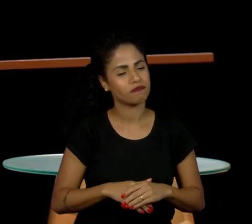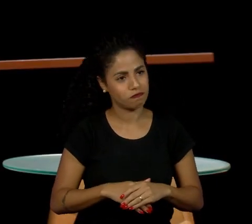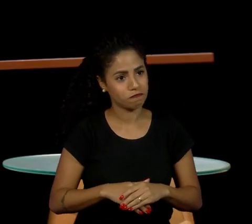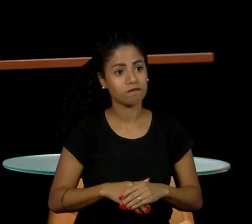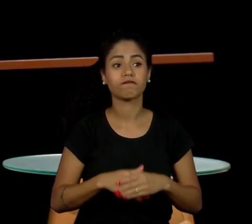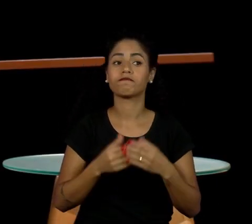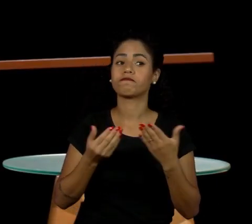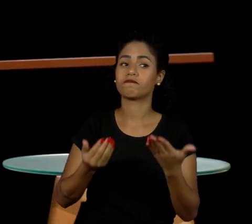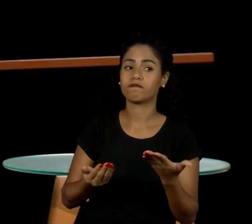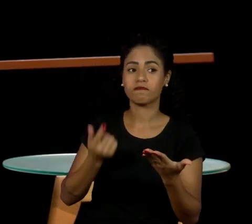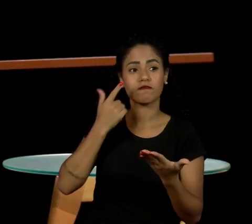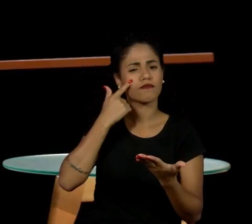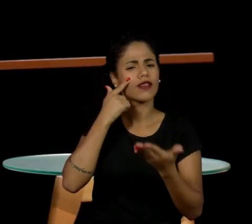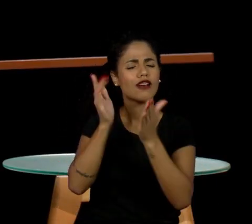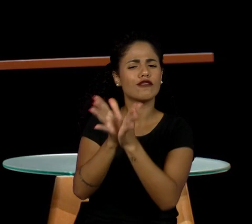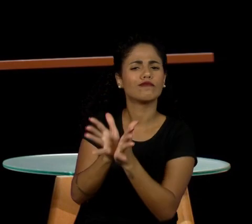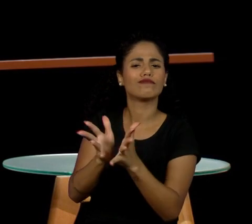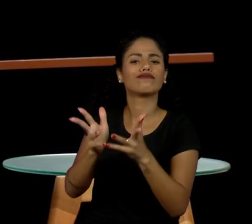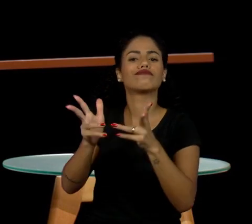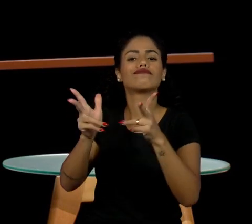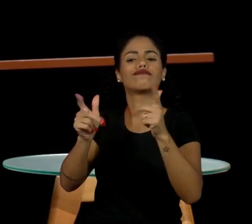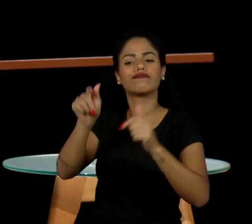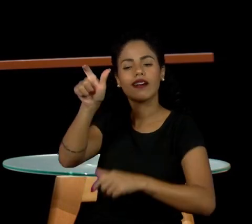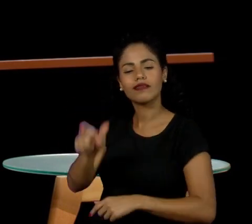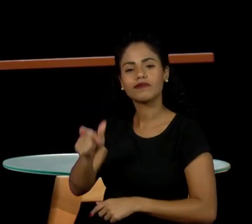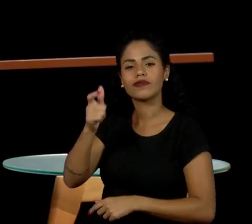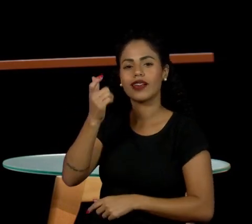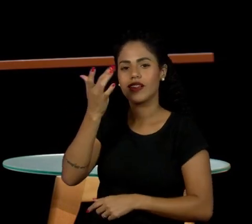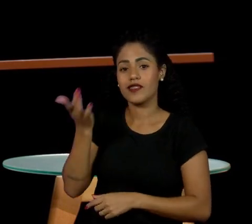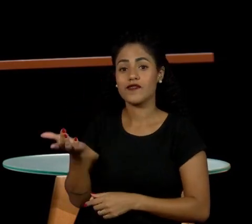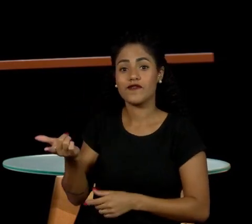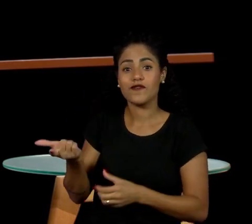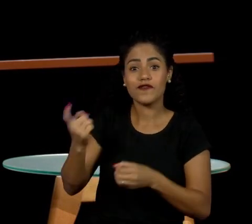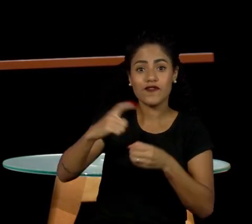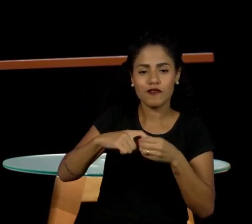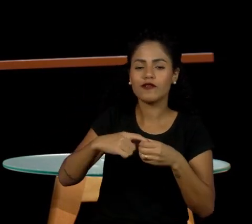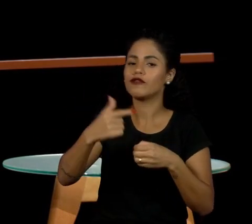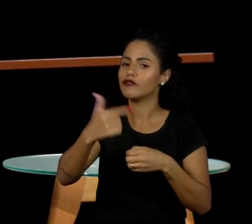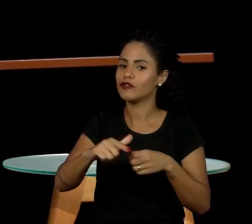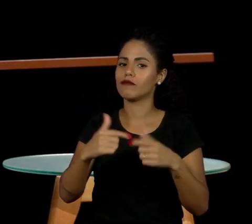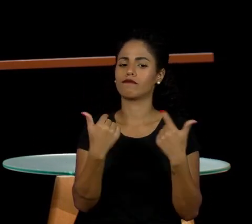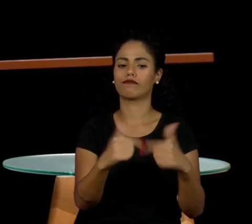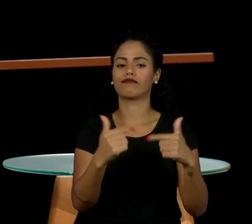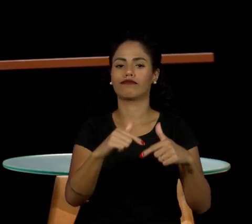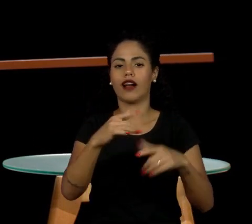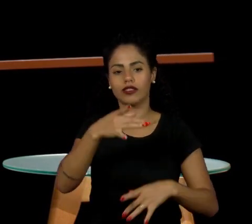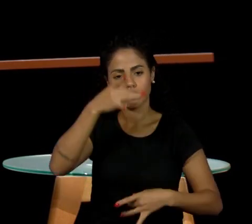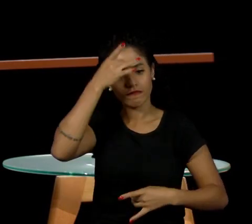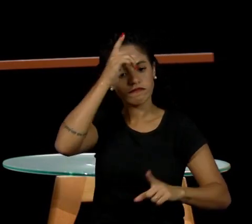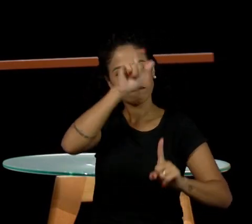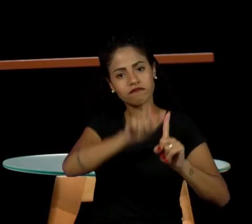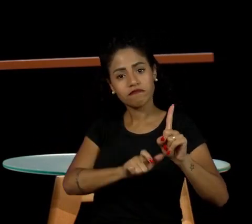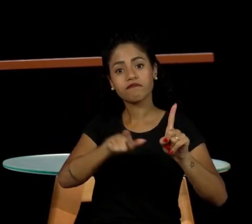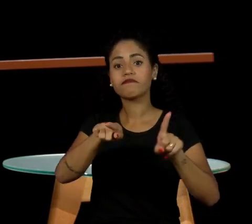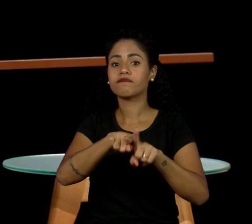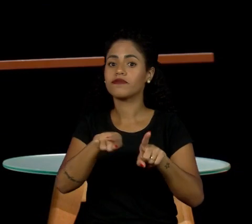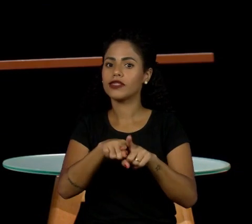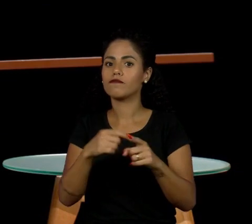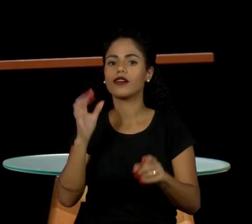das nossas grandes estrelas. Ainda bem que ela voltou a nos presentear com as suas atuações nos palcos e nas